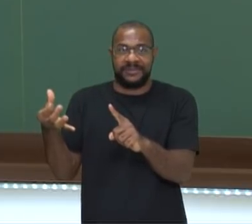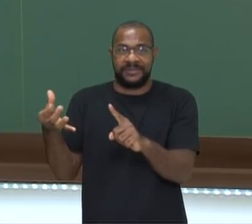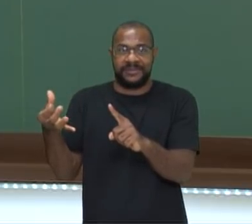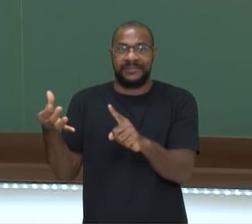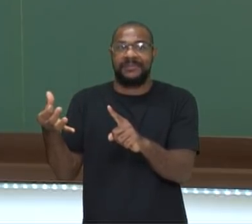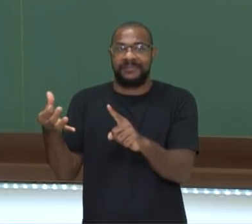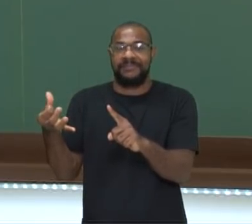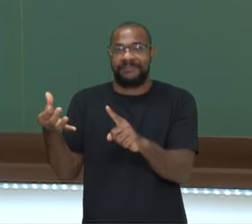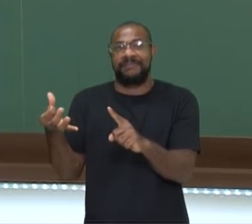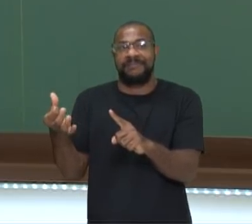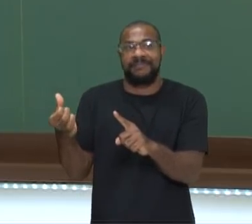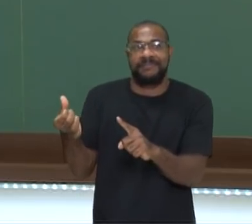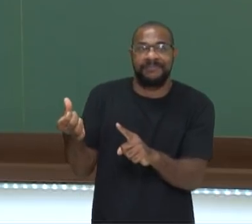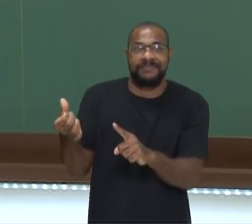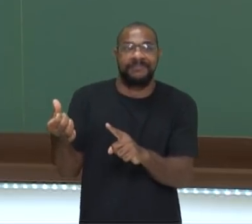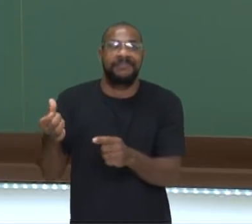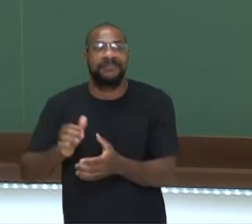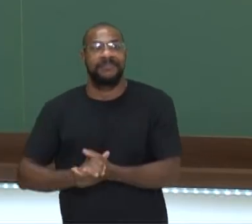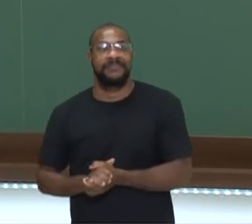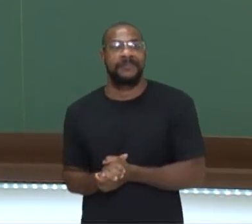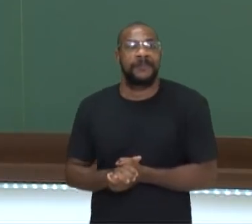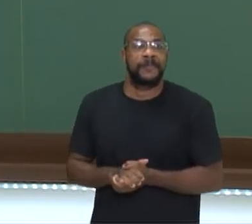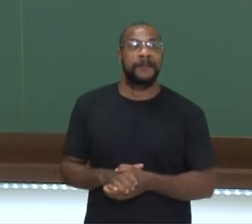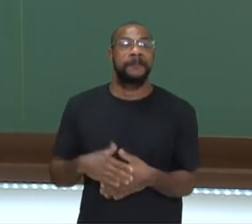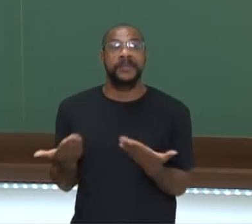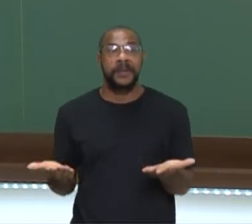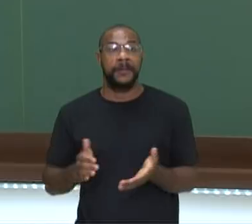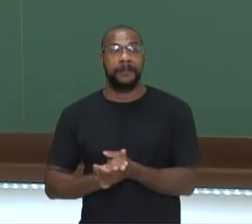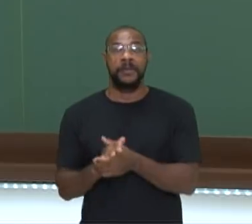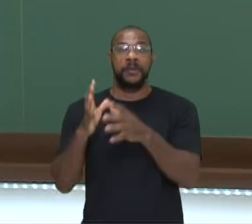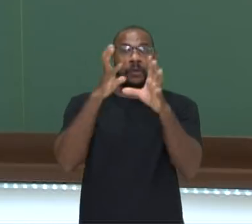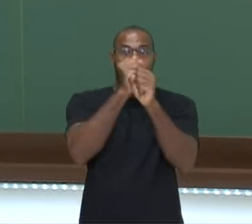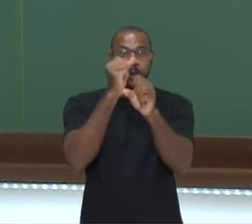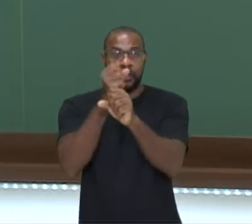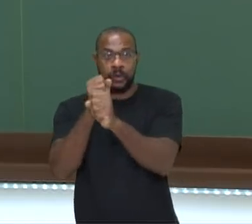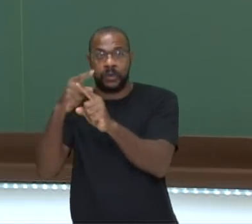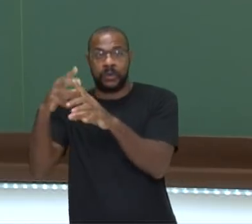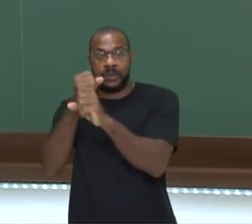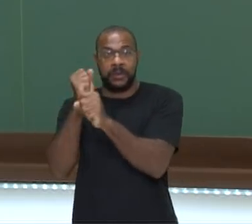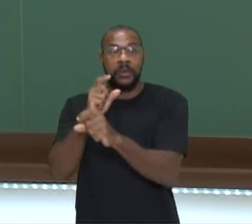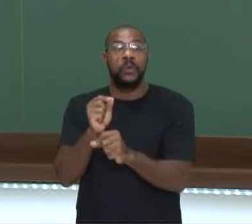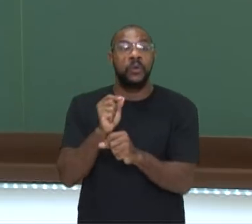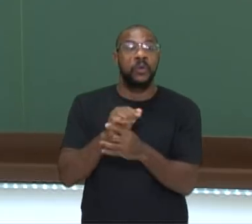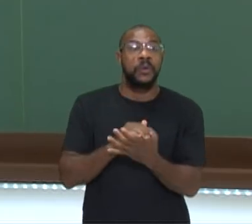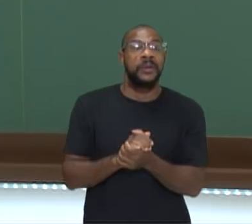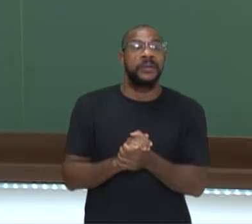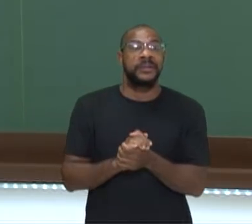0,26 em relação ao capital inicial. Somando esses dois valores,